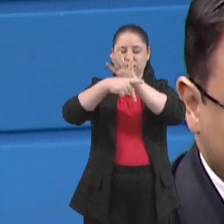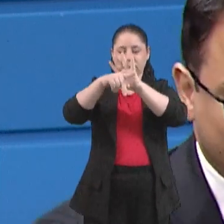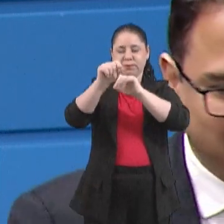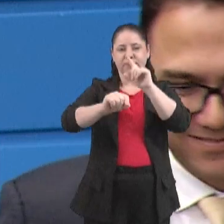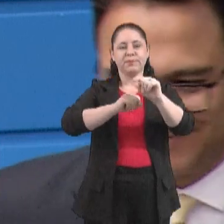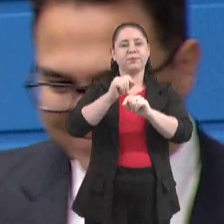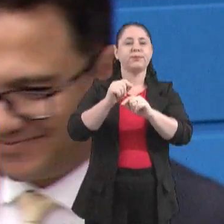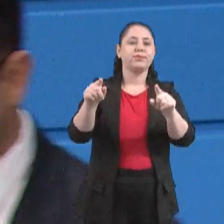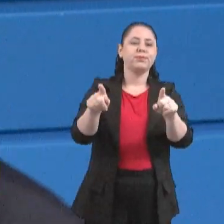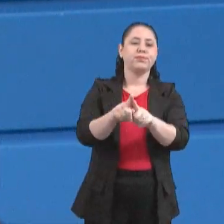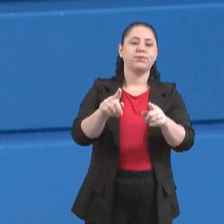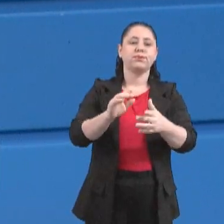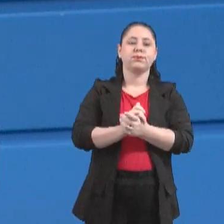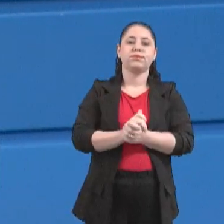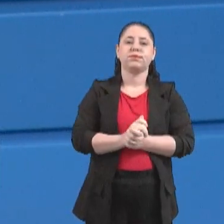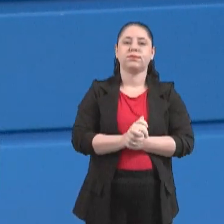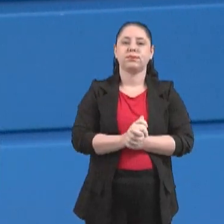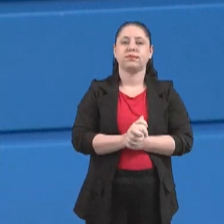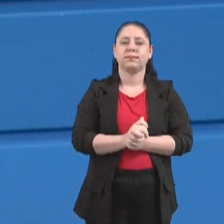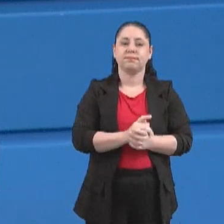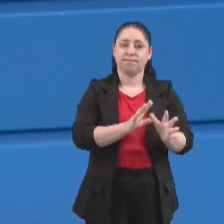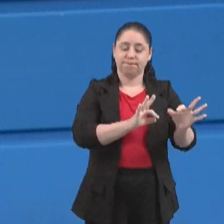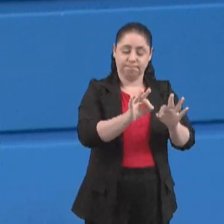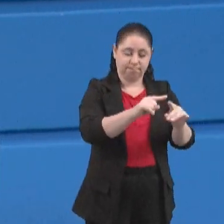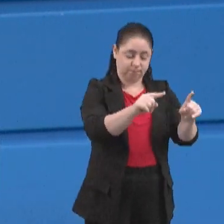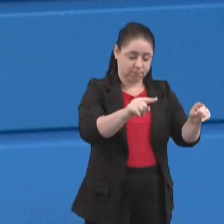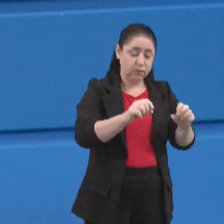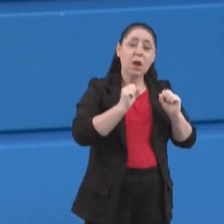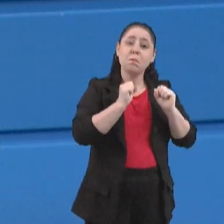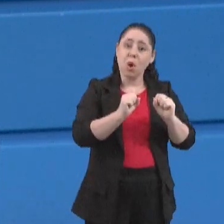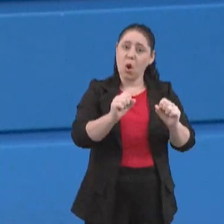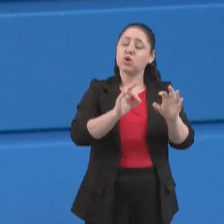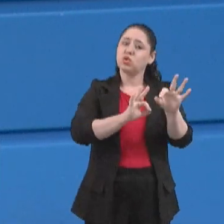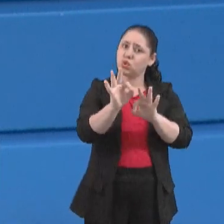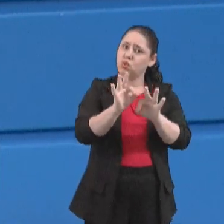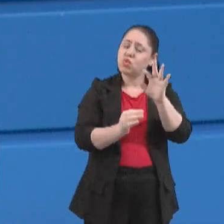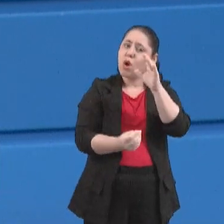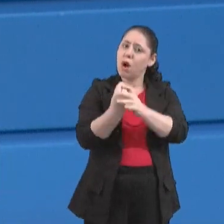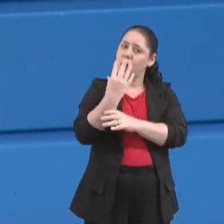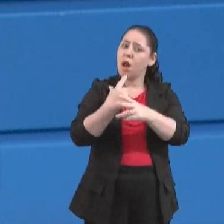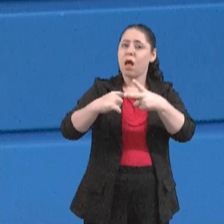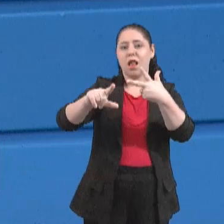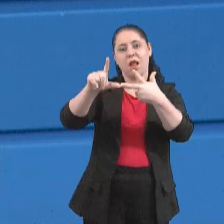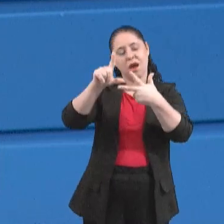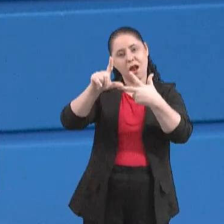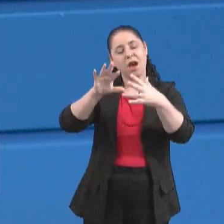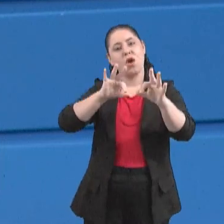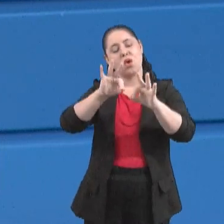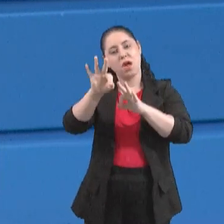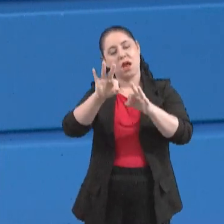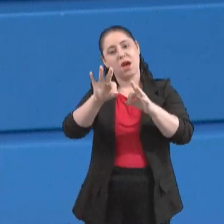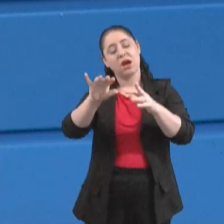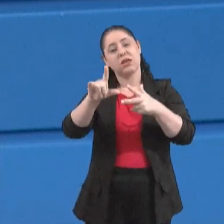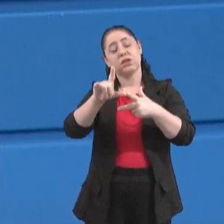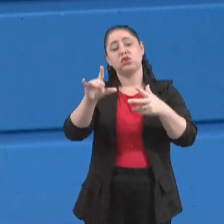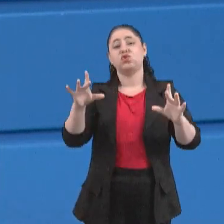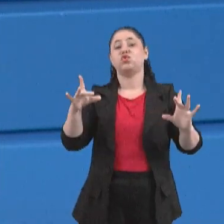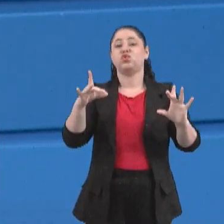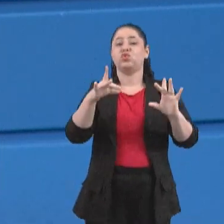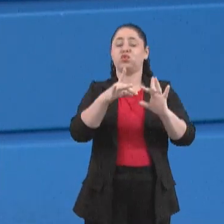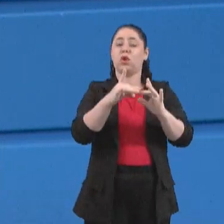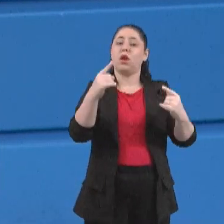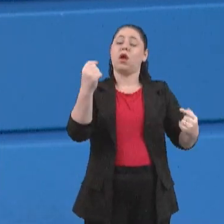esse zoneamento, e ela pode ser elaborada pelo Parlamento Estadual em